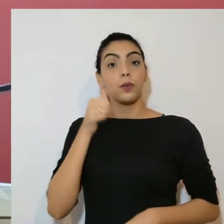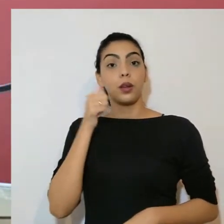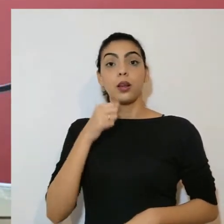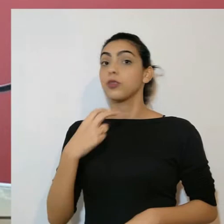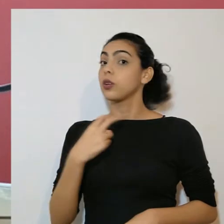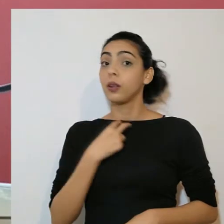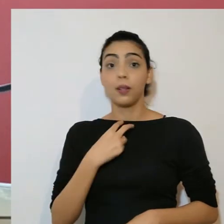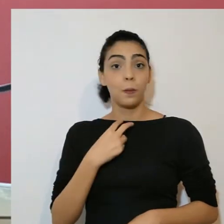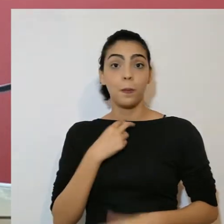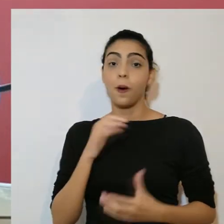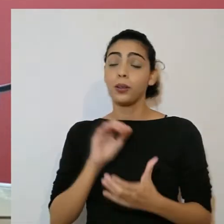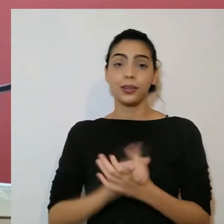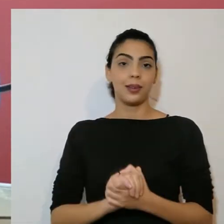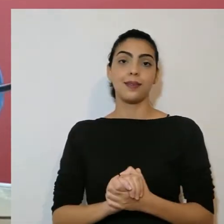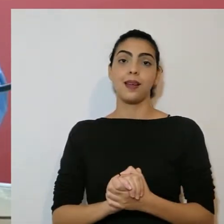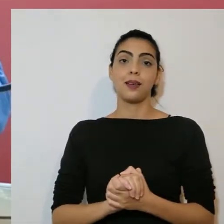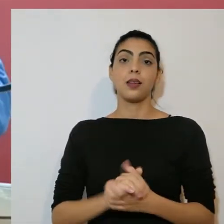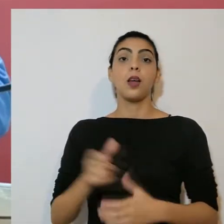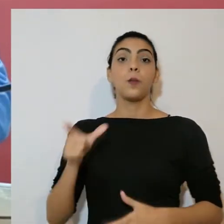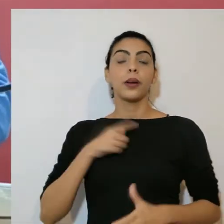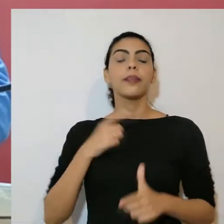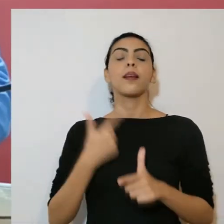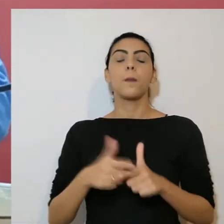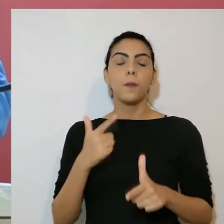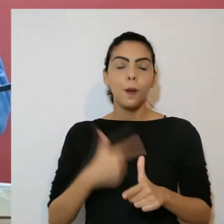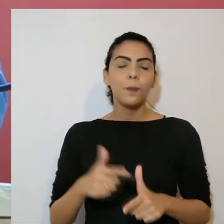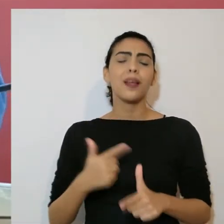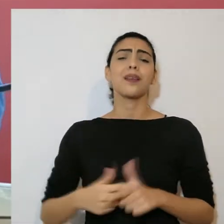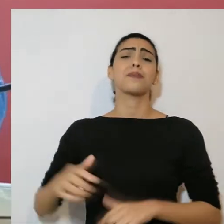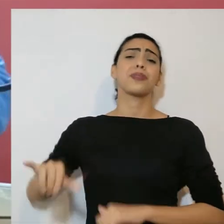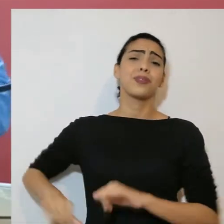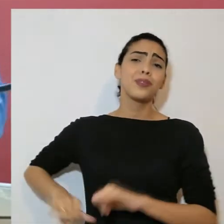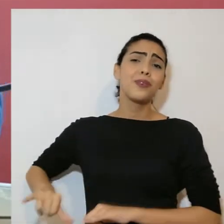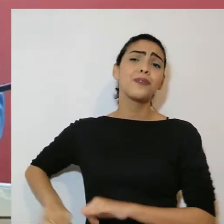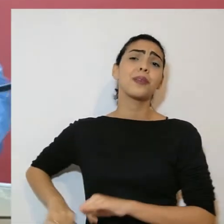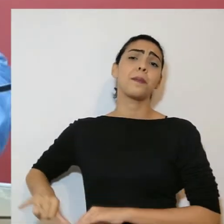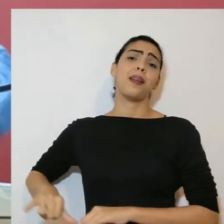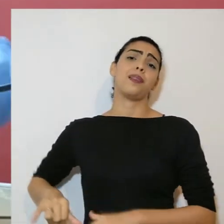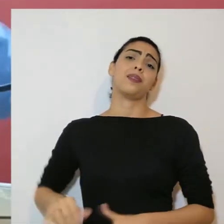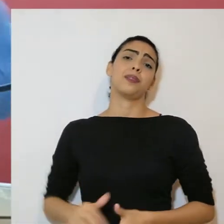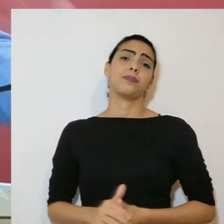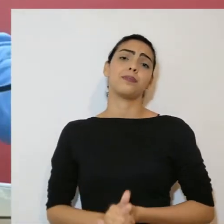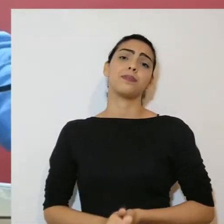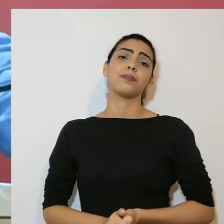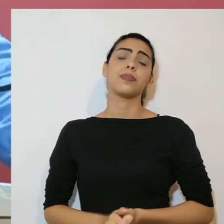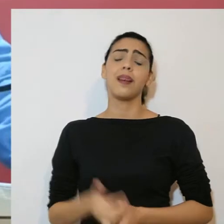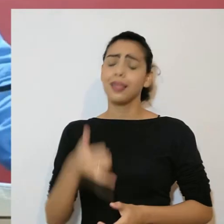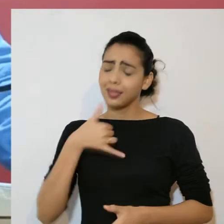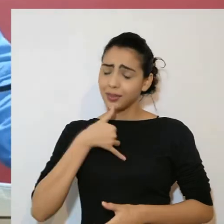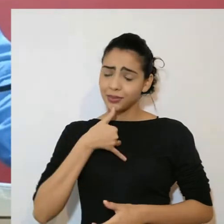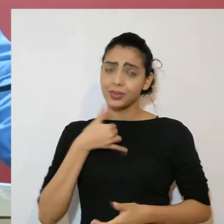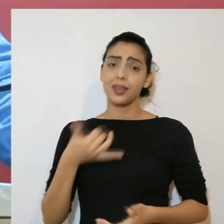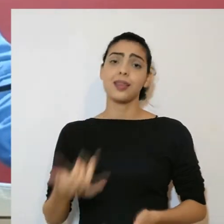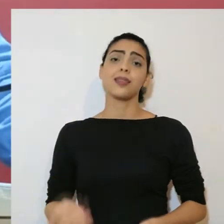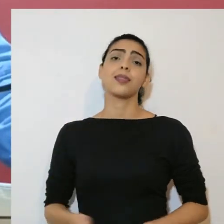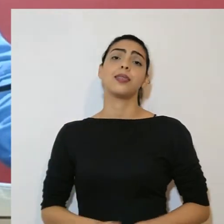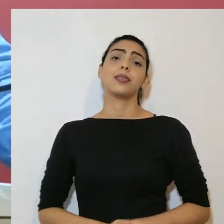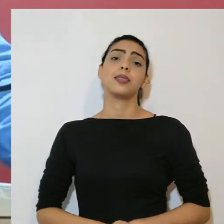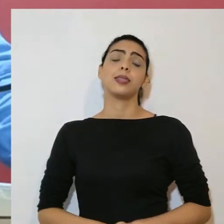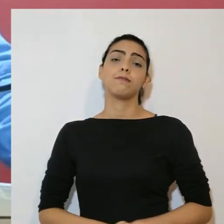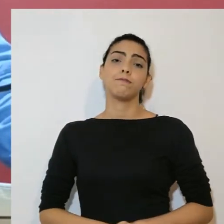casar, que esse casamento vai trazer problemas, vai trazer sofrimento, vai